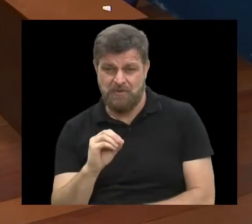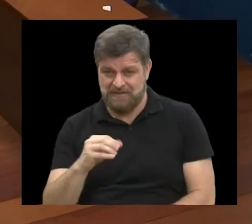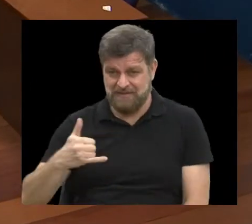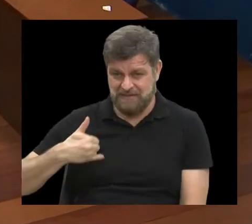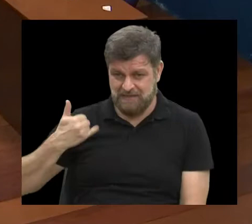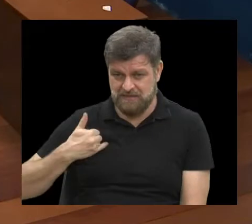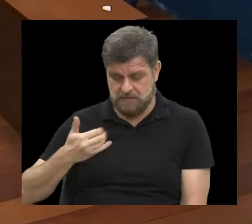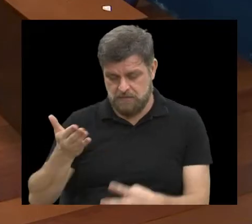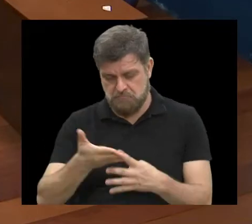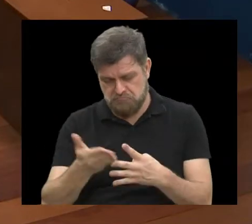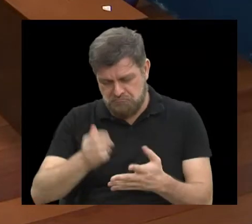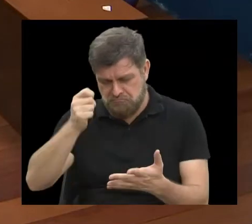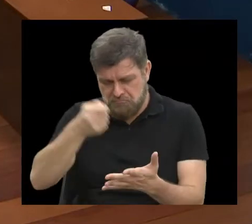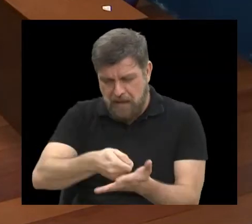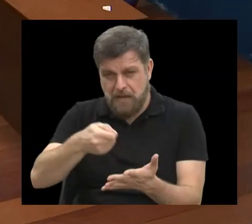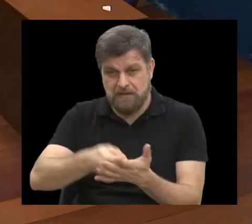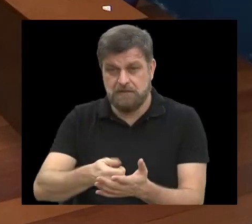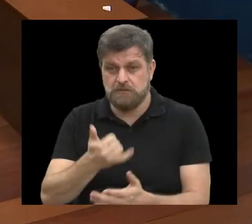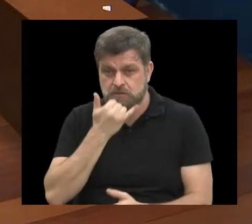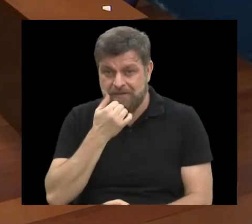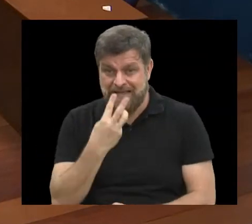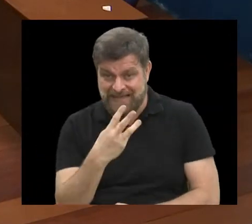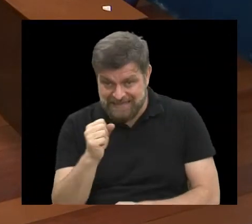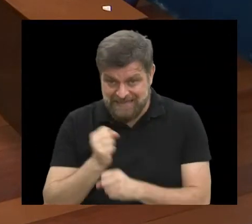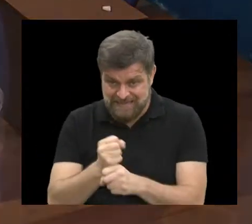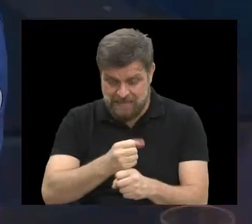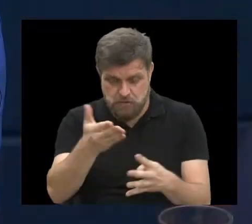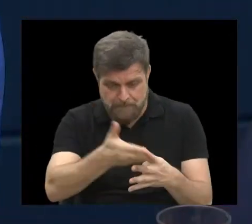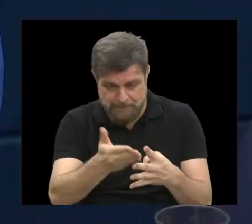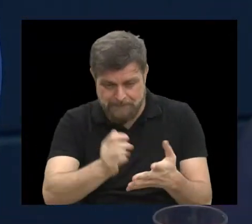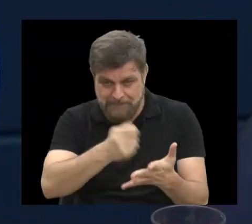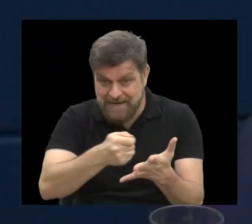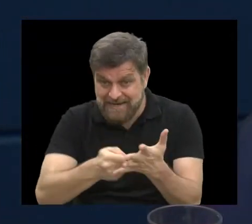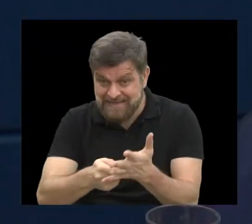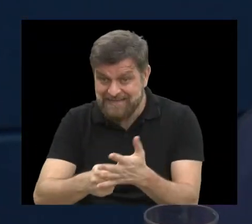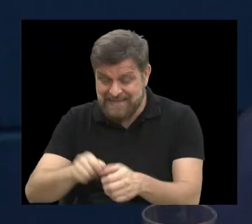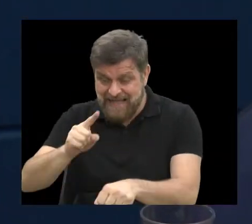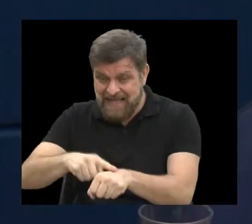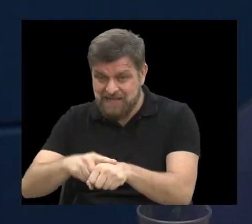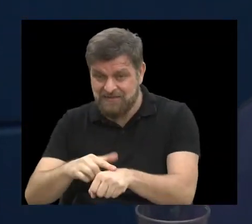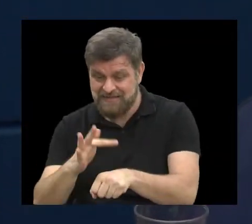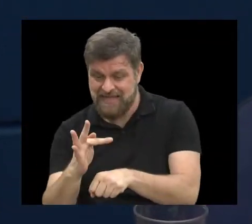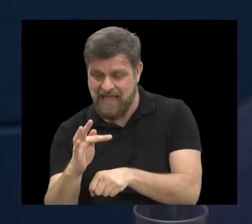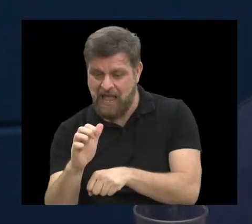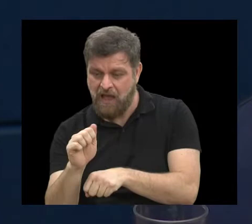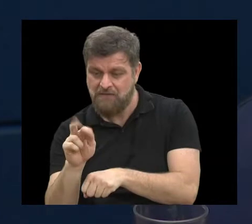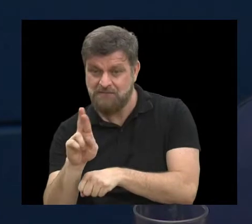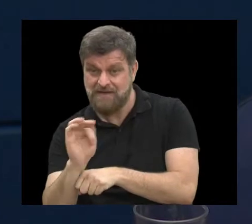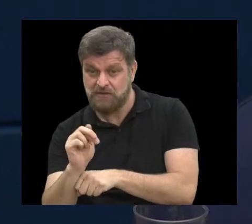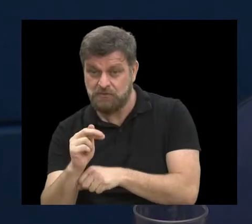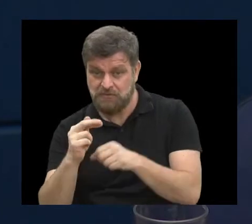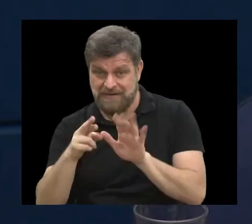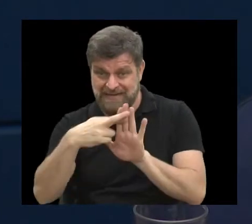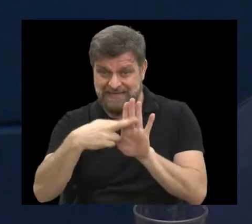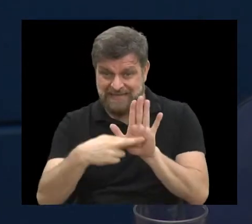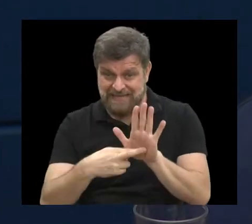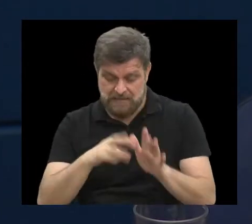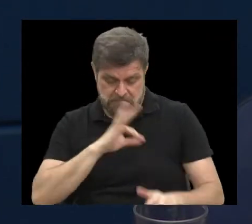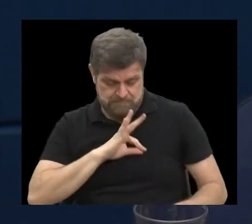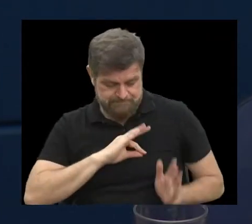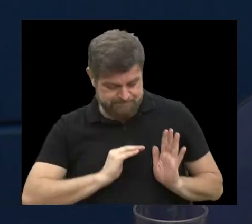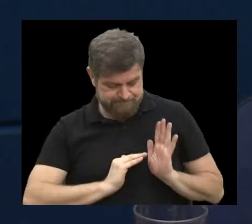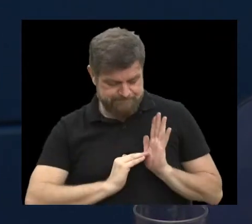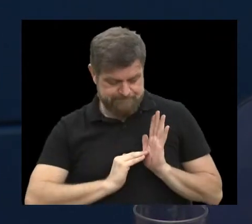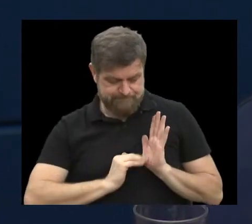anos de contribuição, mas com menos idade, na hora que aplica o fator previdenciário na regra geral, diminui um pouquinho o